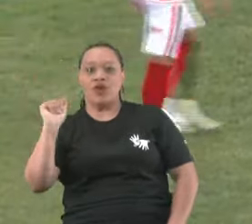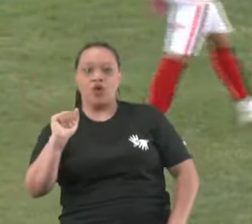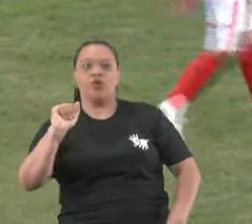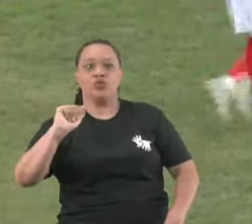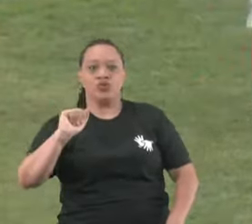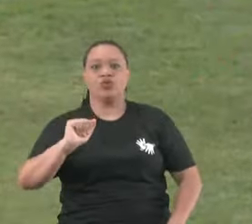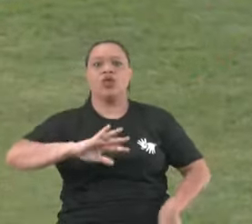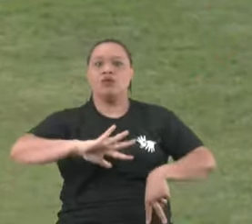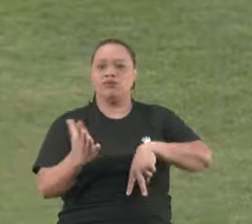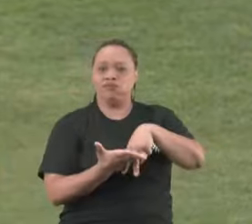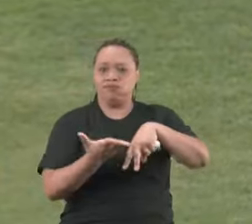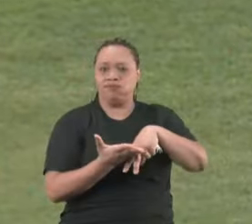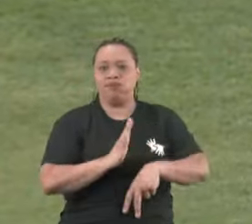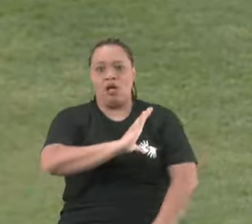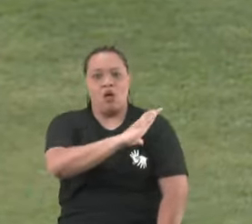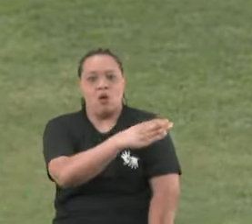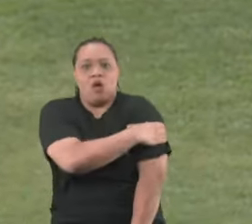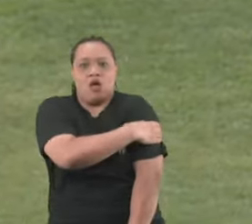alvinegro.